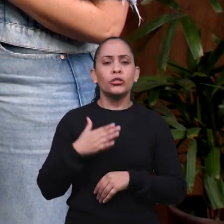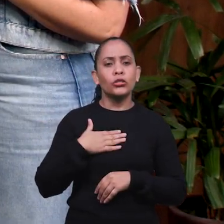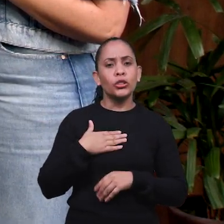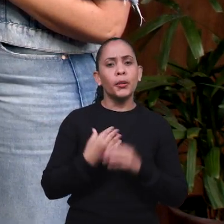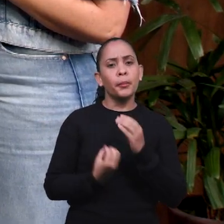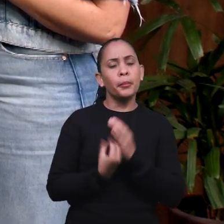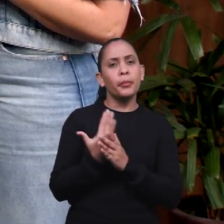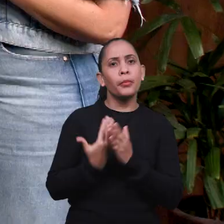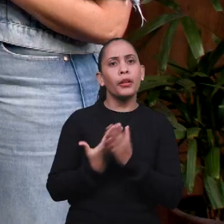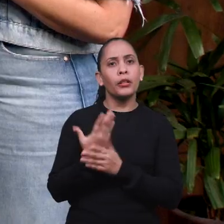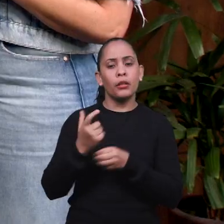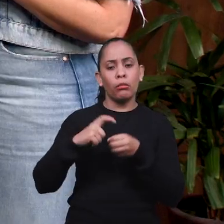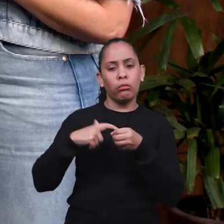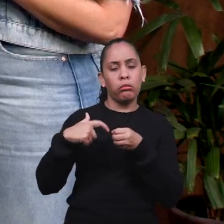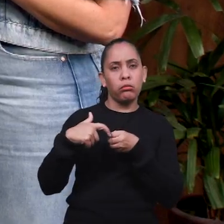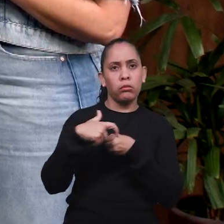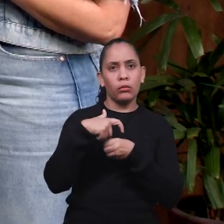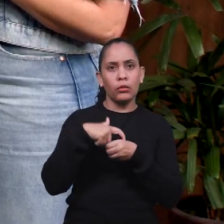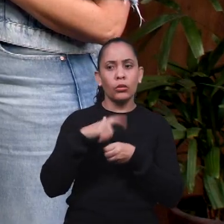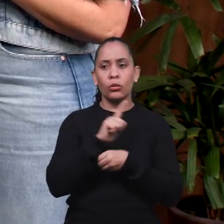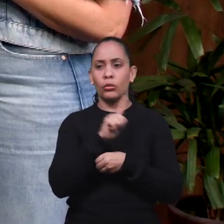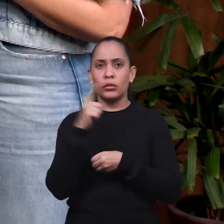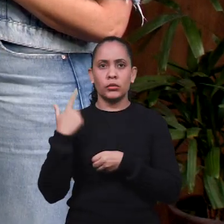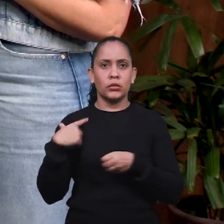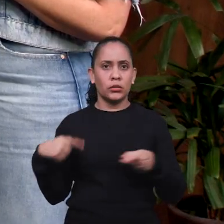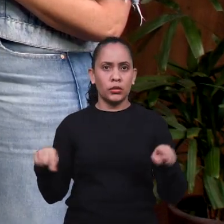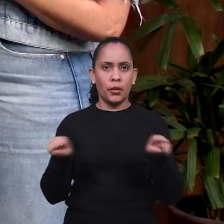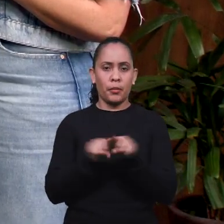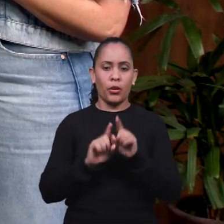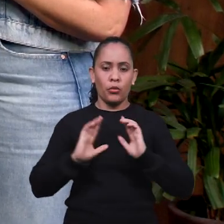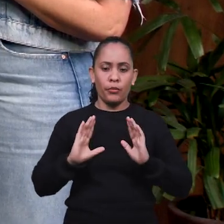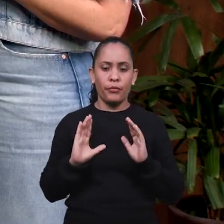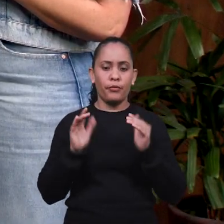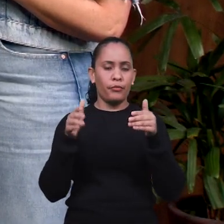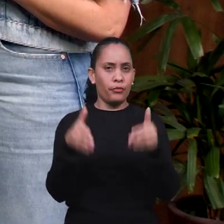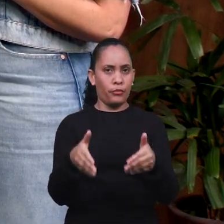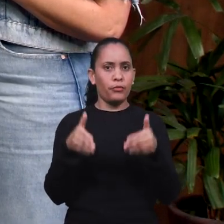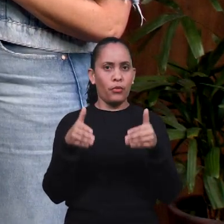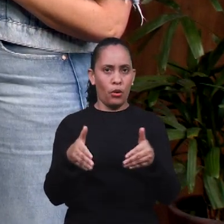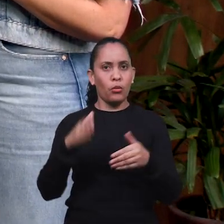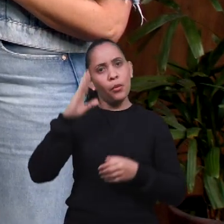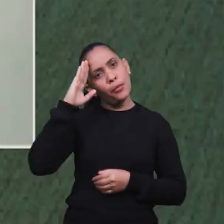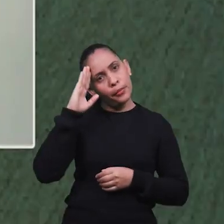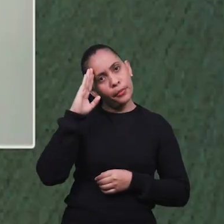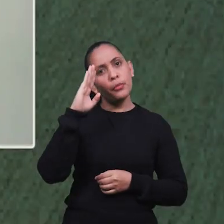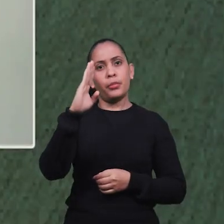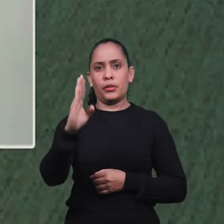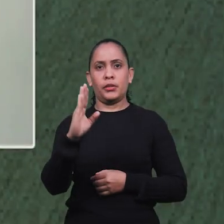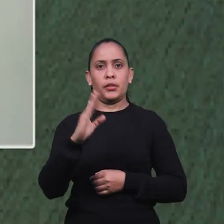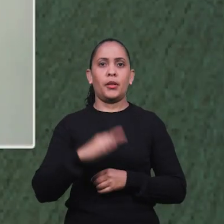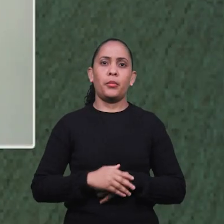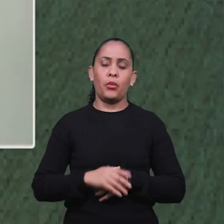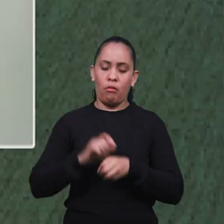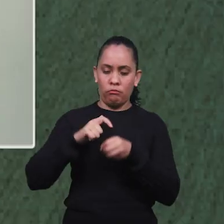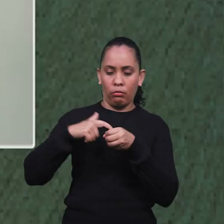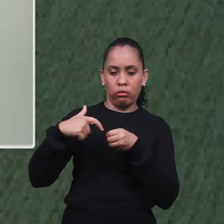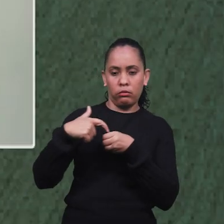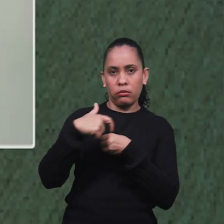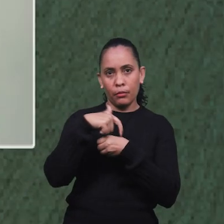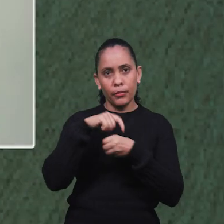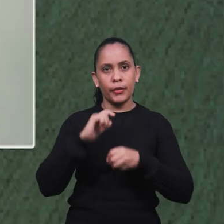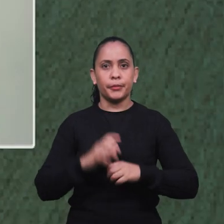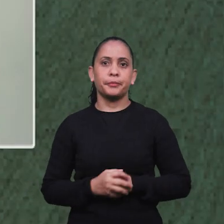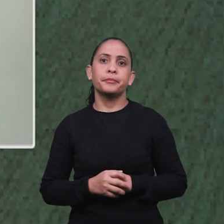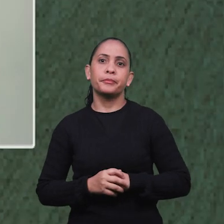de morango, né, especificamente. A gente trabalha com outras frutas vermelhas também, mas o foco, o princípio da cooperativa foi o